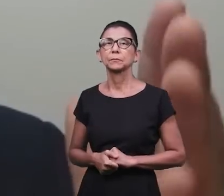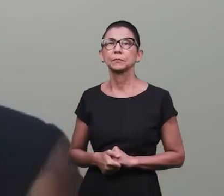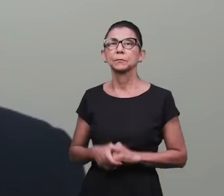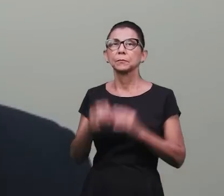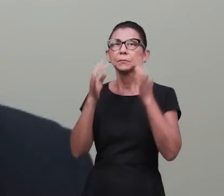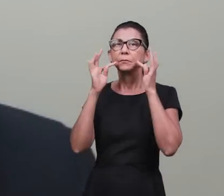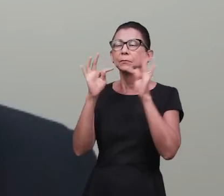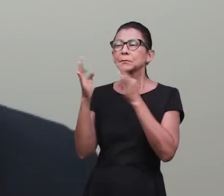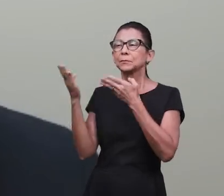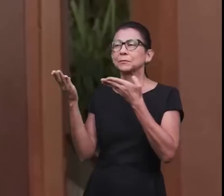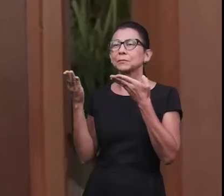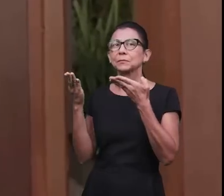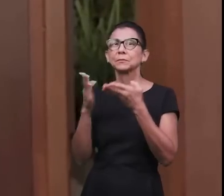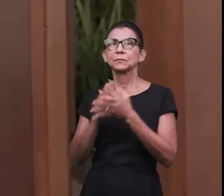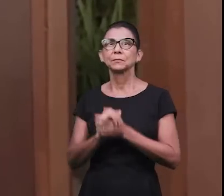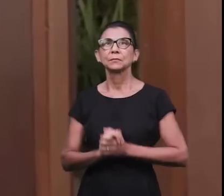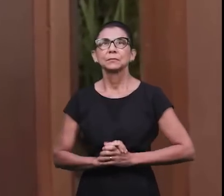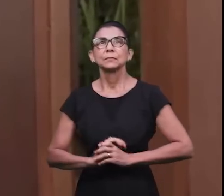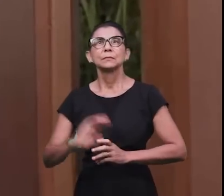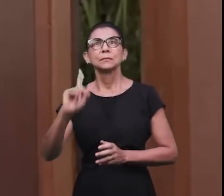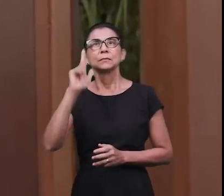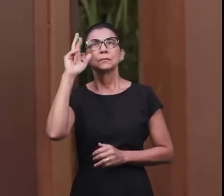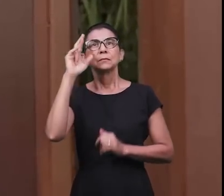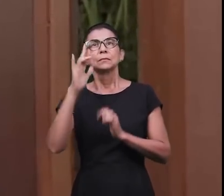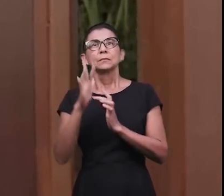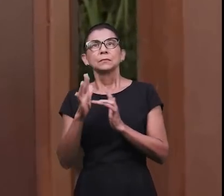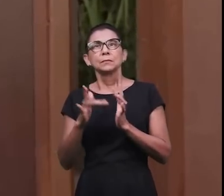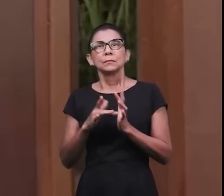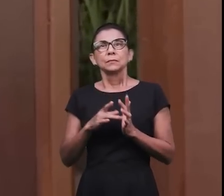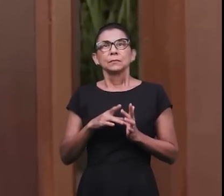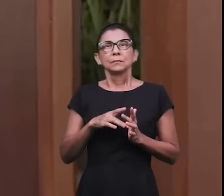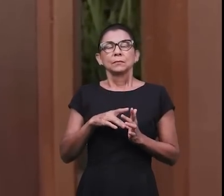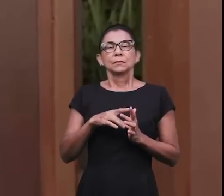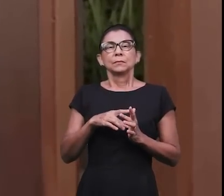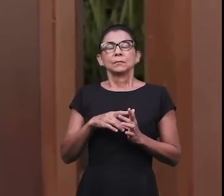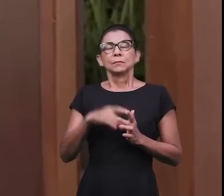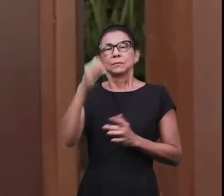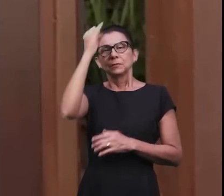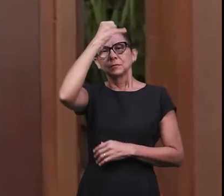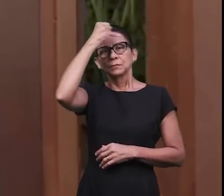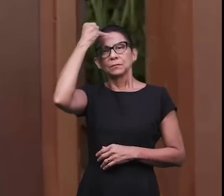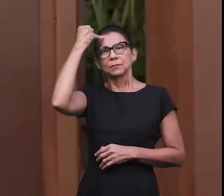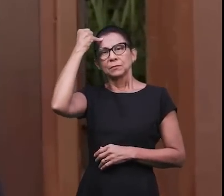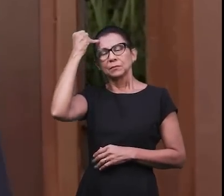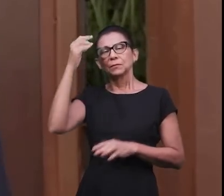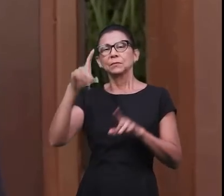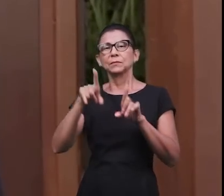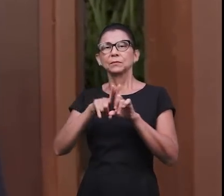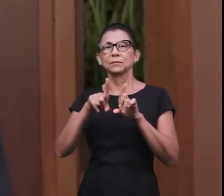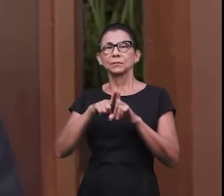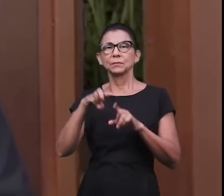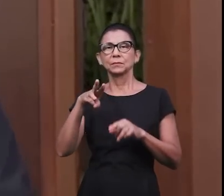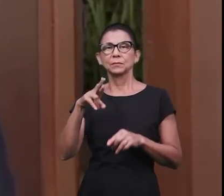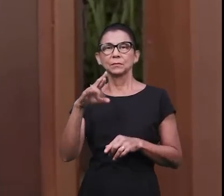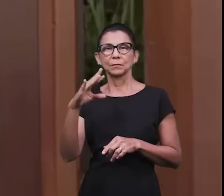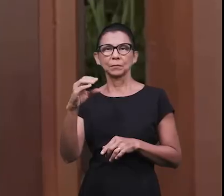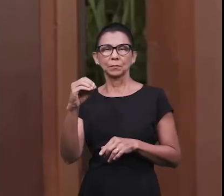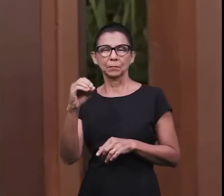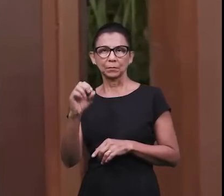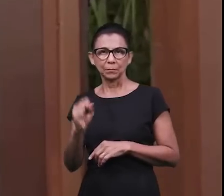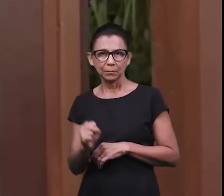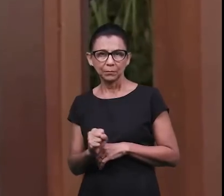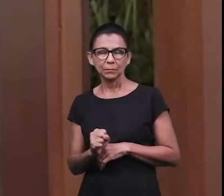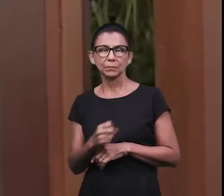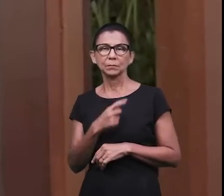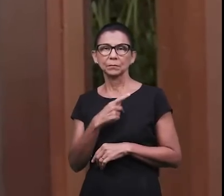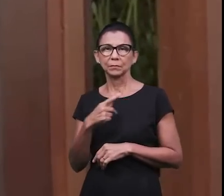Pai do Senhor, pastor Vinícius. Pai do Senhor, irmão Marco. Pai do Senhor, irmão Jorge. É um prazer estar falando com os irmãos, todos aqueles que